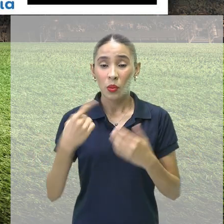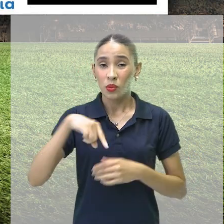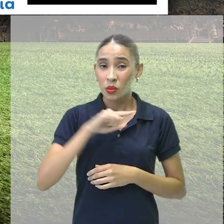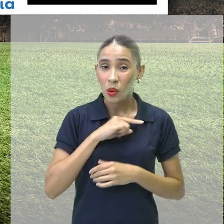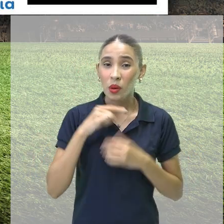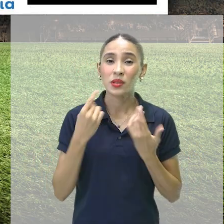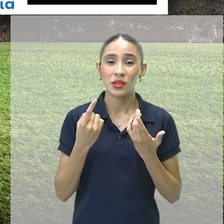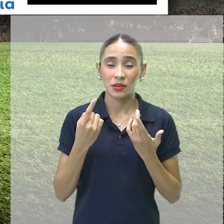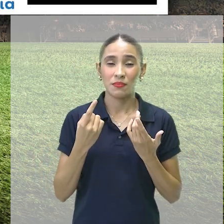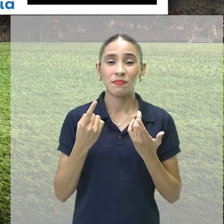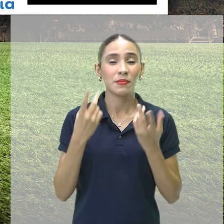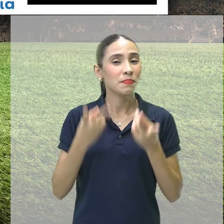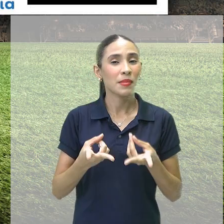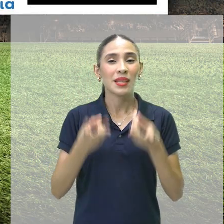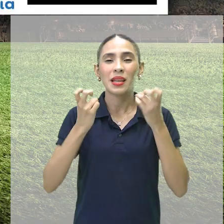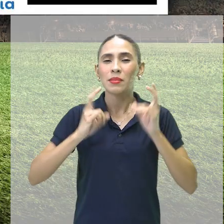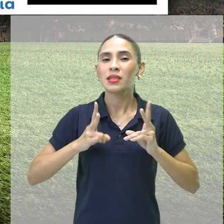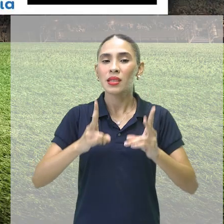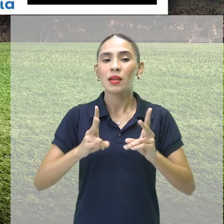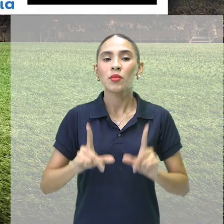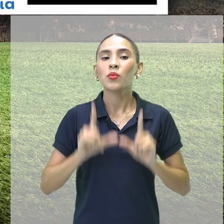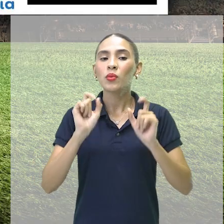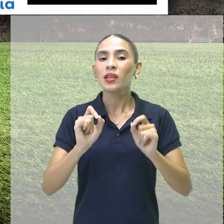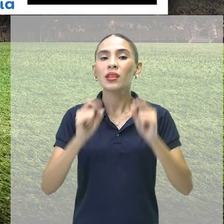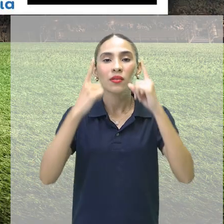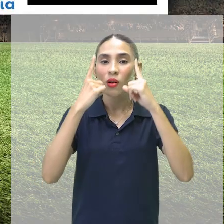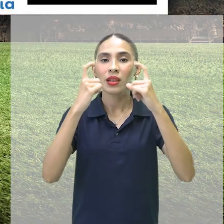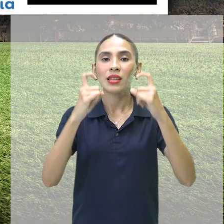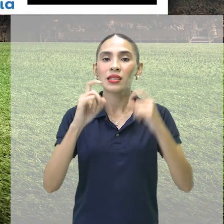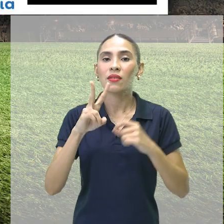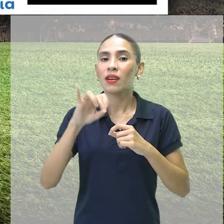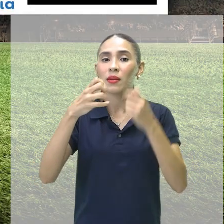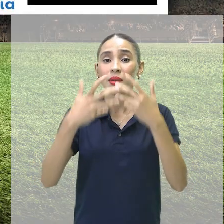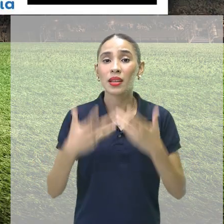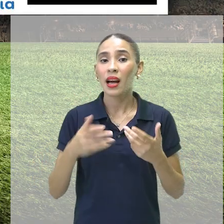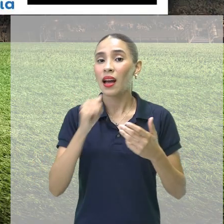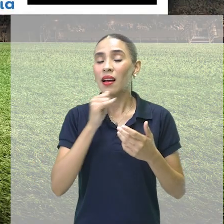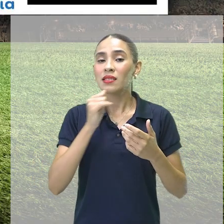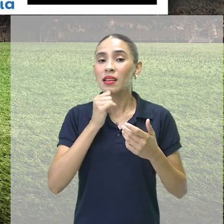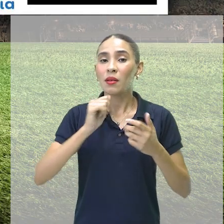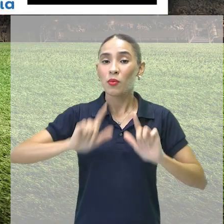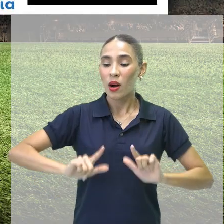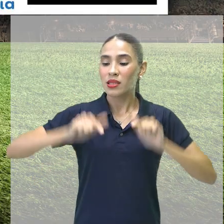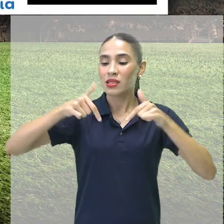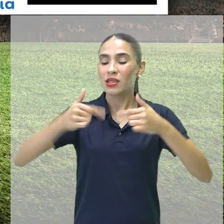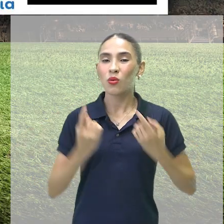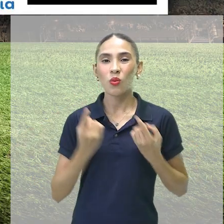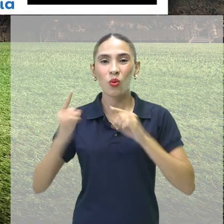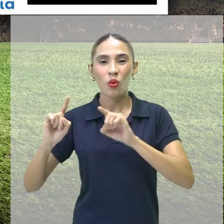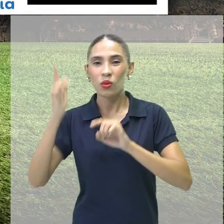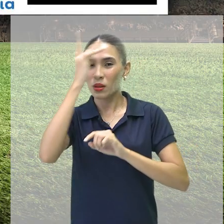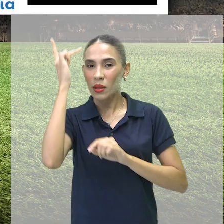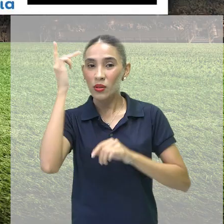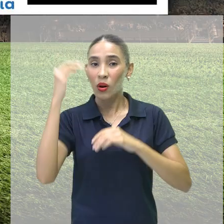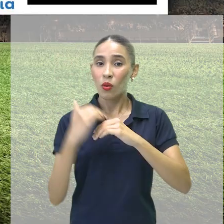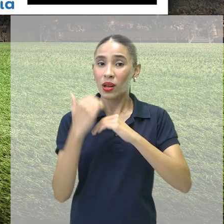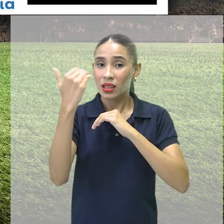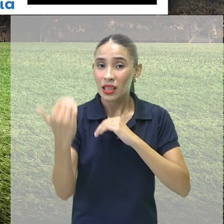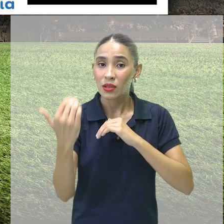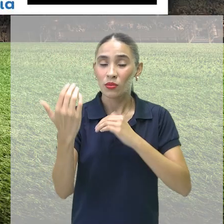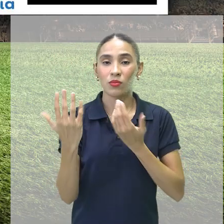notícias assim. E o que vem a ser essa violência? É justamente o ato de coagir o adversário dentro e fora de campo,